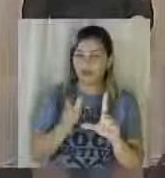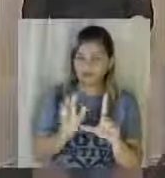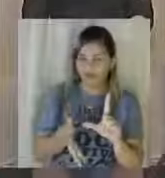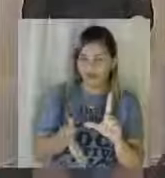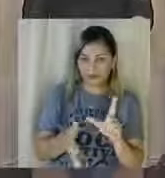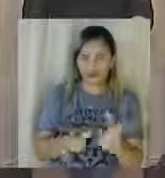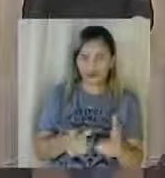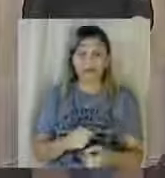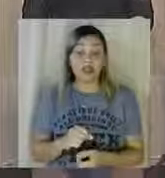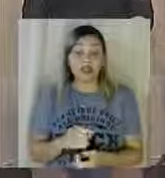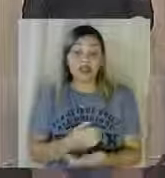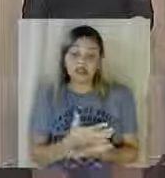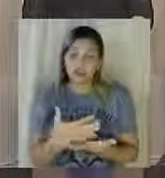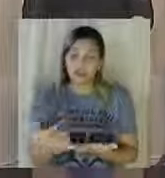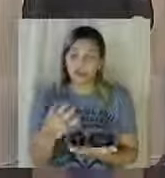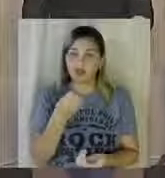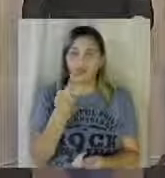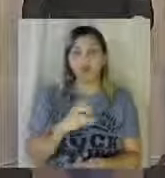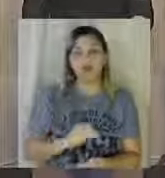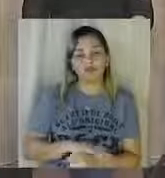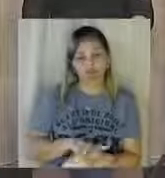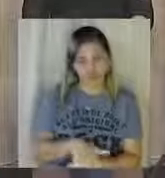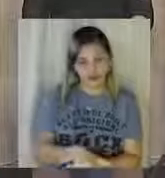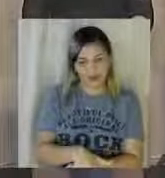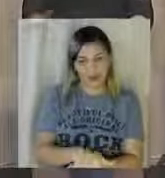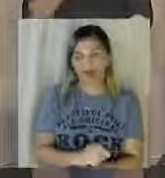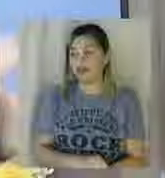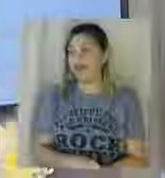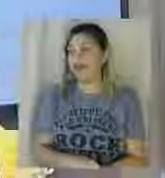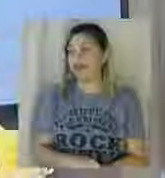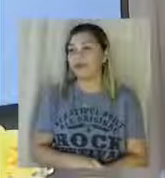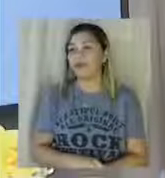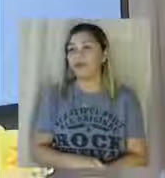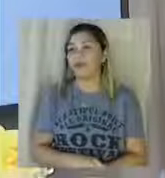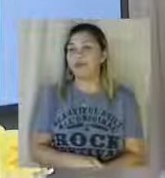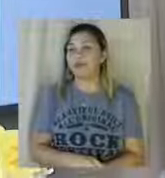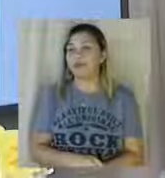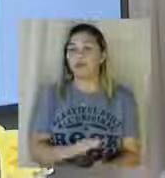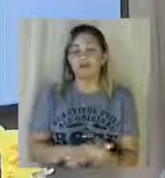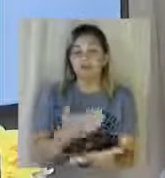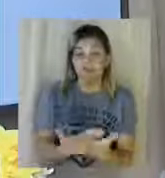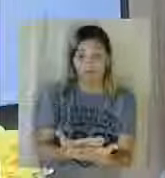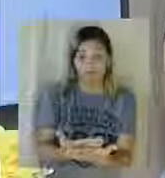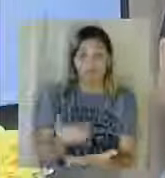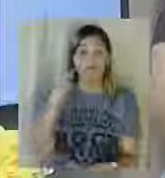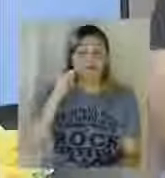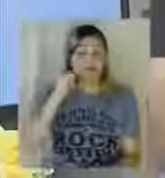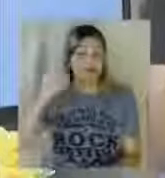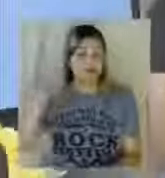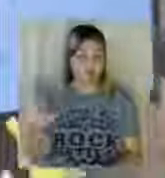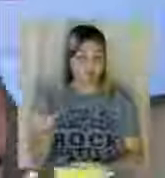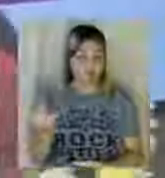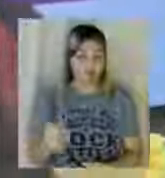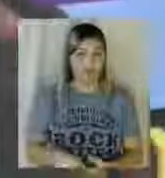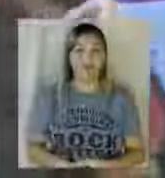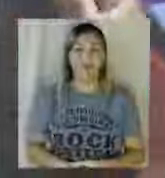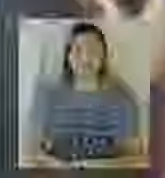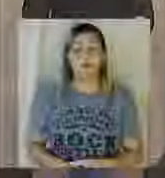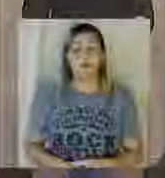gente começa ouvindo boa noite, primeiro aqui, logo aqui da nossa querida intérprete, né, Josiane.